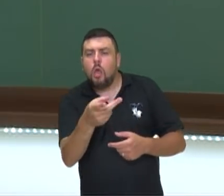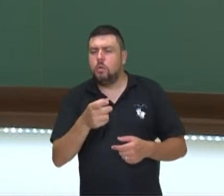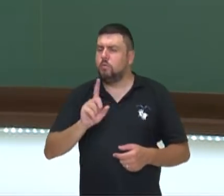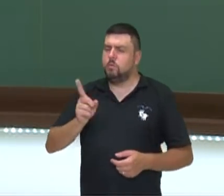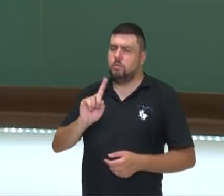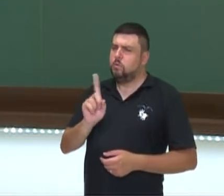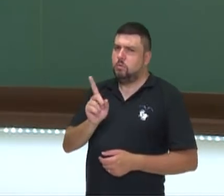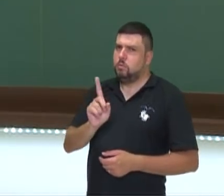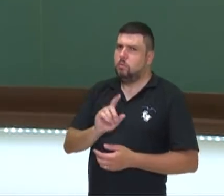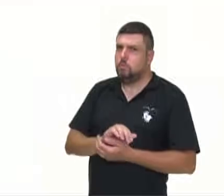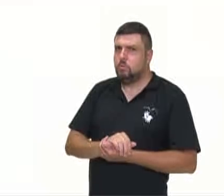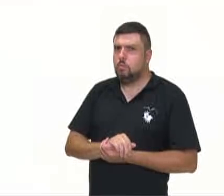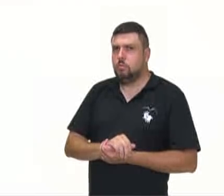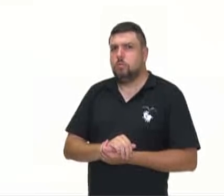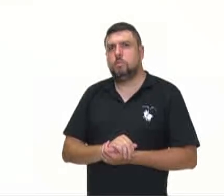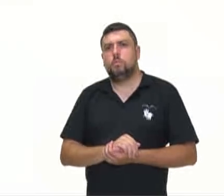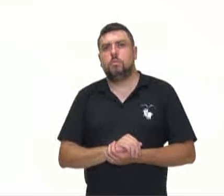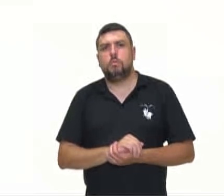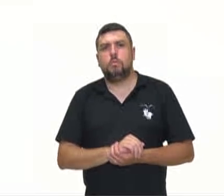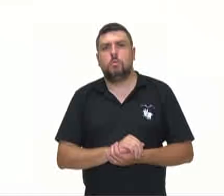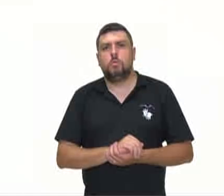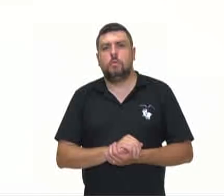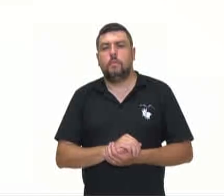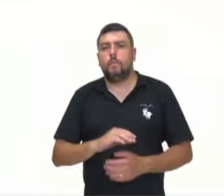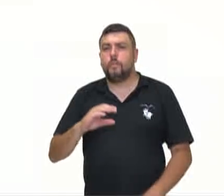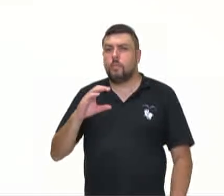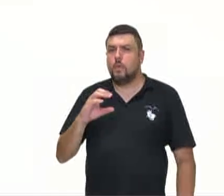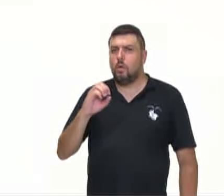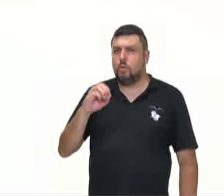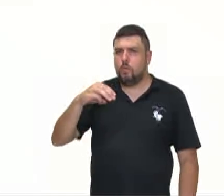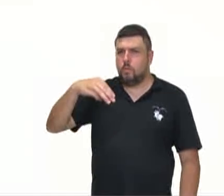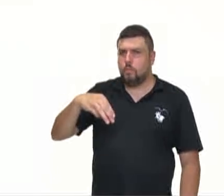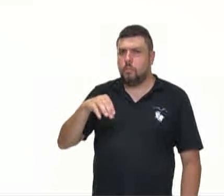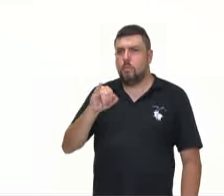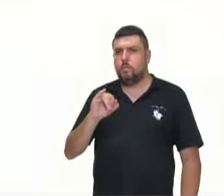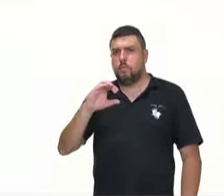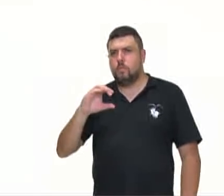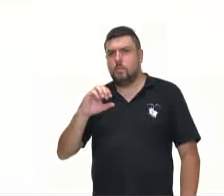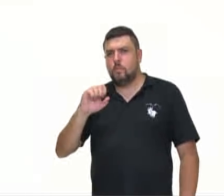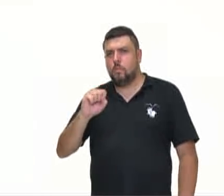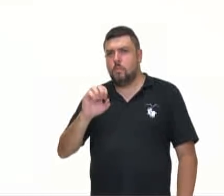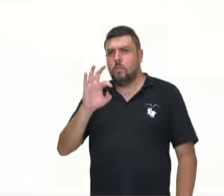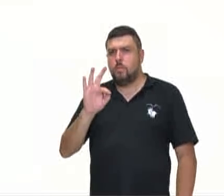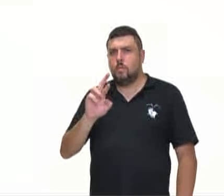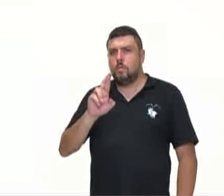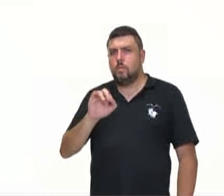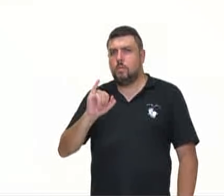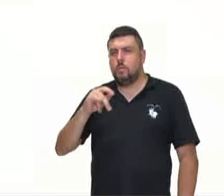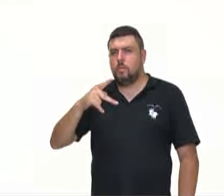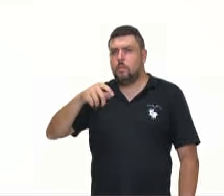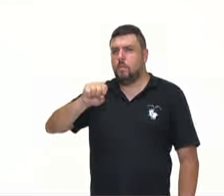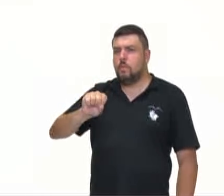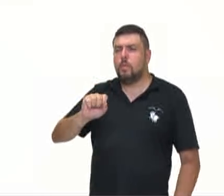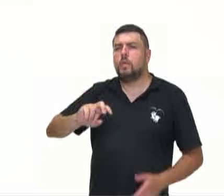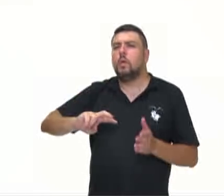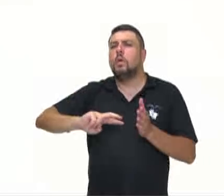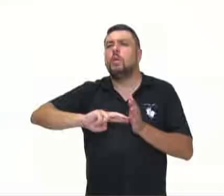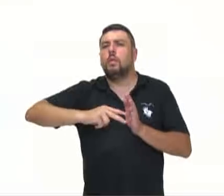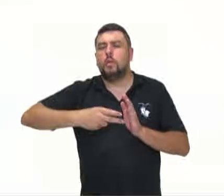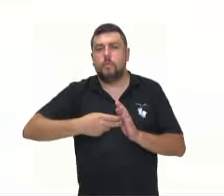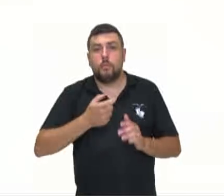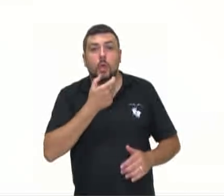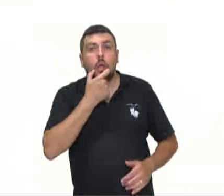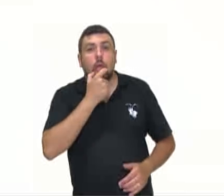bom? Então, olha só. Comic strips é uma expressão em língua inglesa que significa tiras cômicas, tá ok?